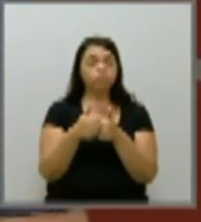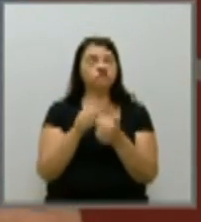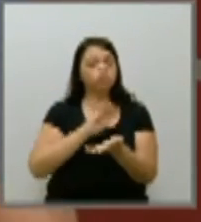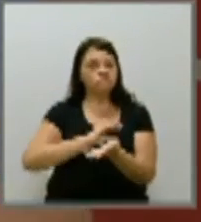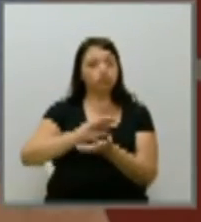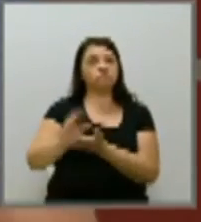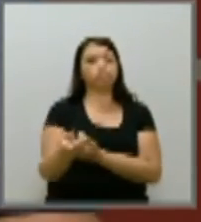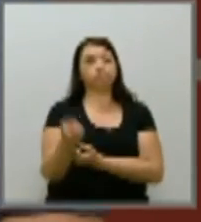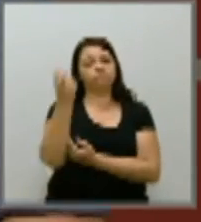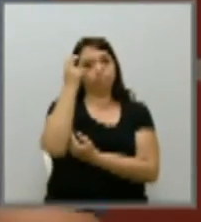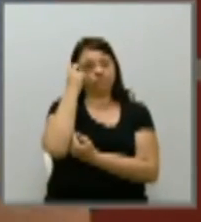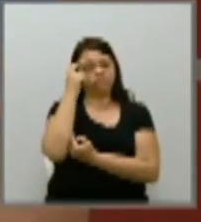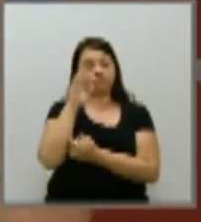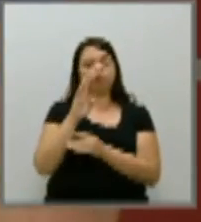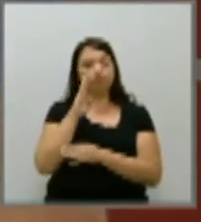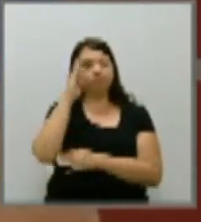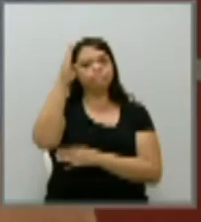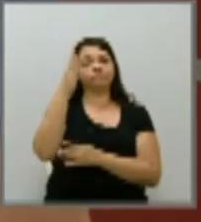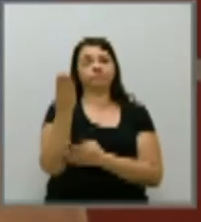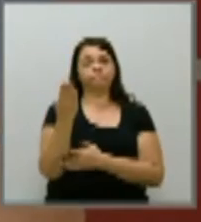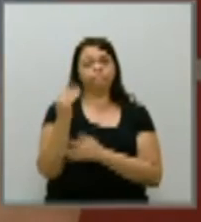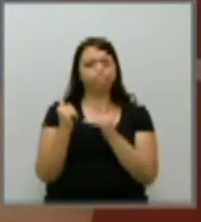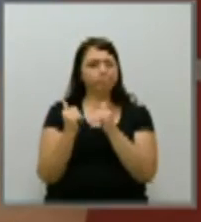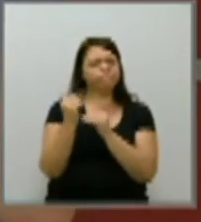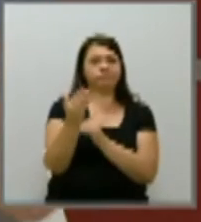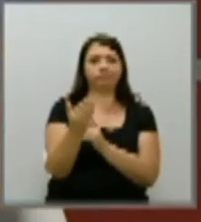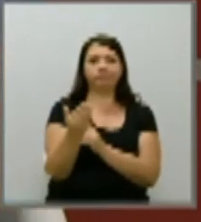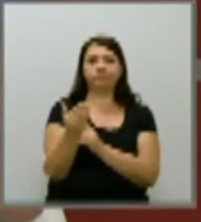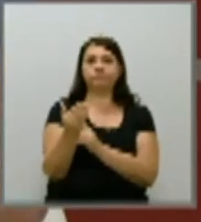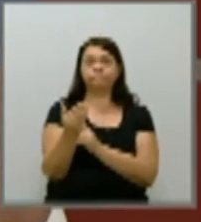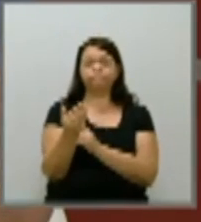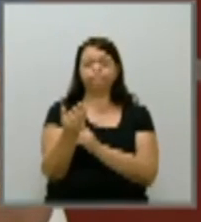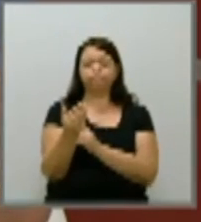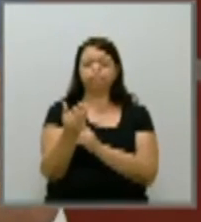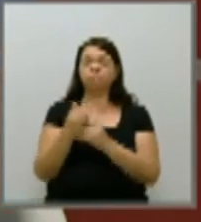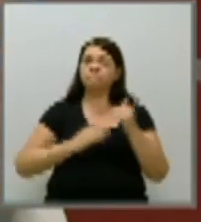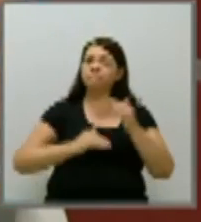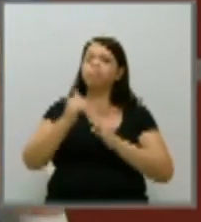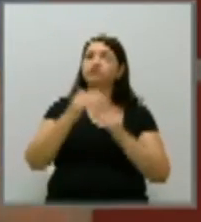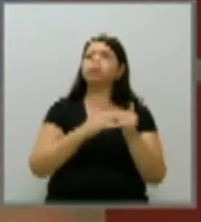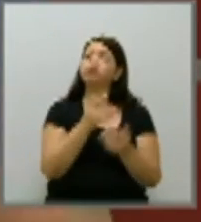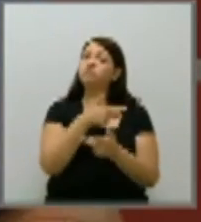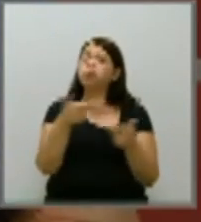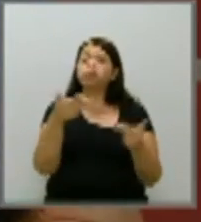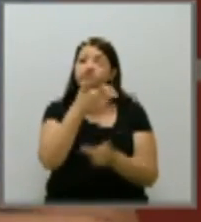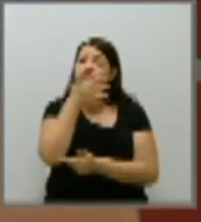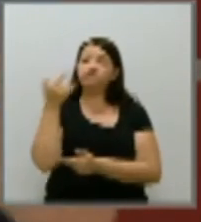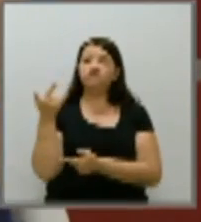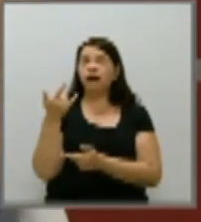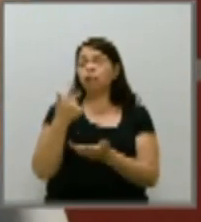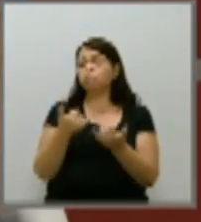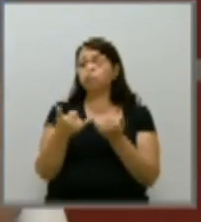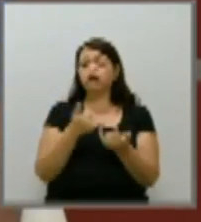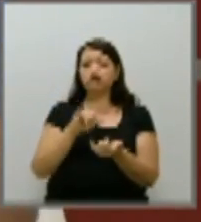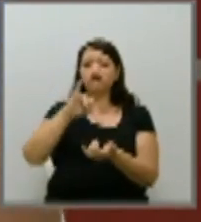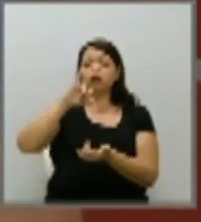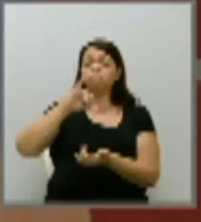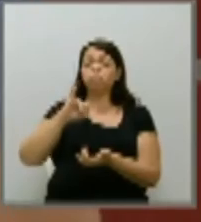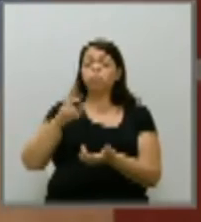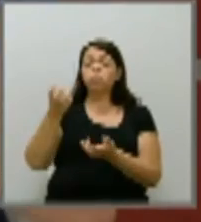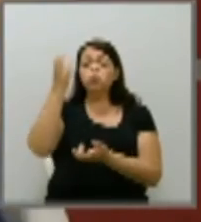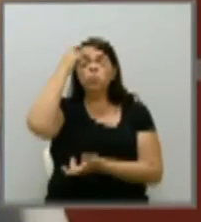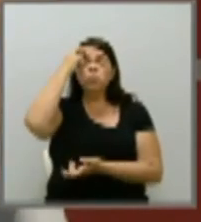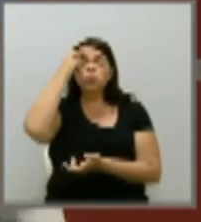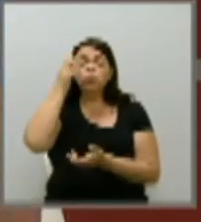em cultura, mas para além disso, com ações fáceis de serem feitas, como, por exemplo, a descentralização da cultura, levar a cultura